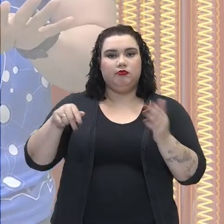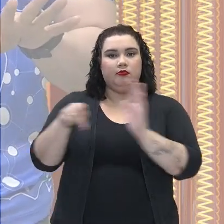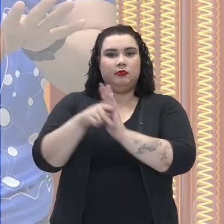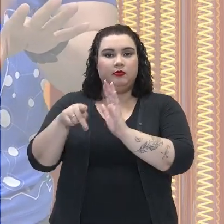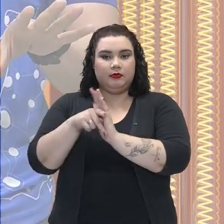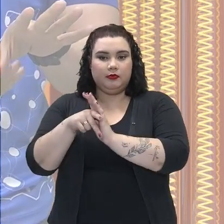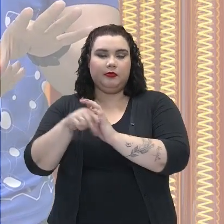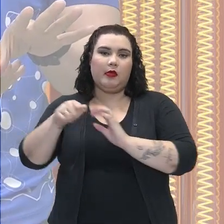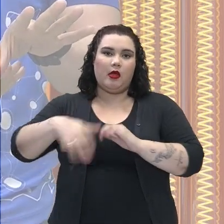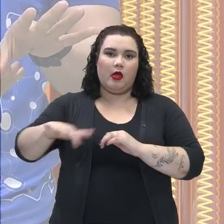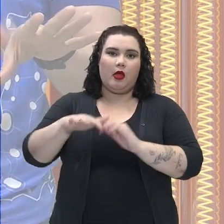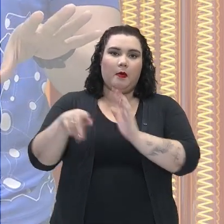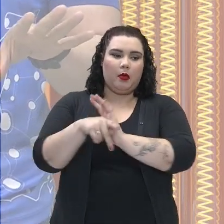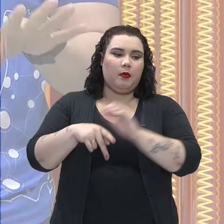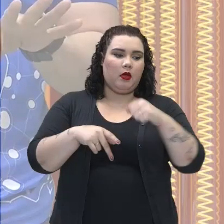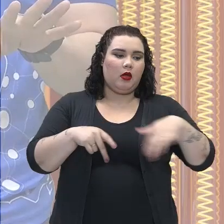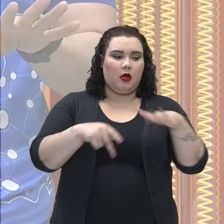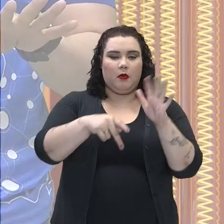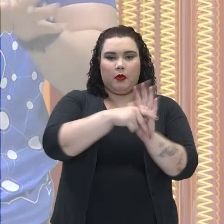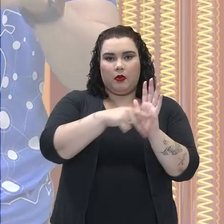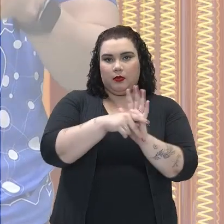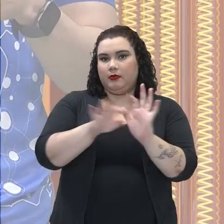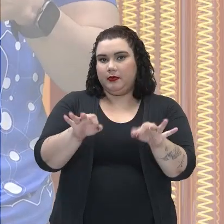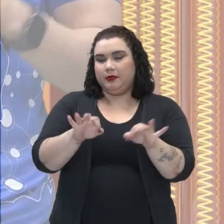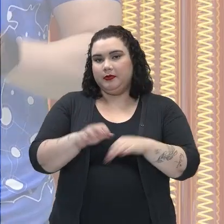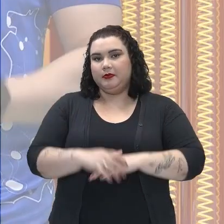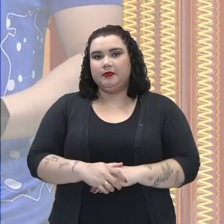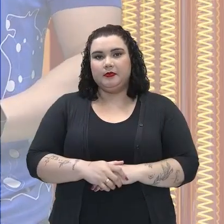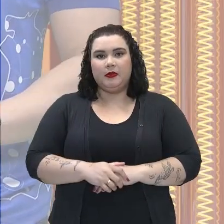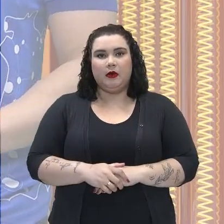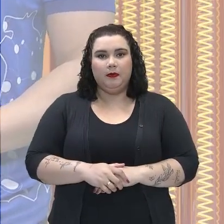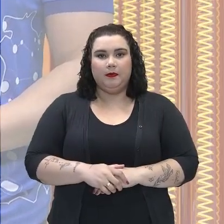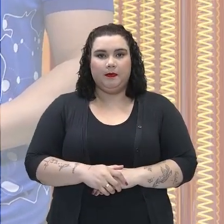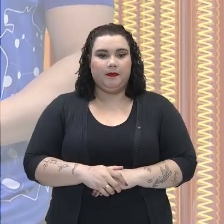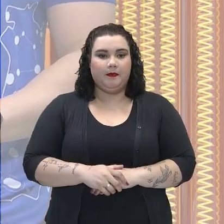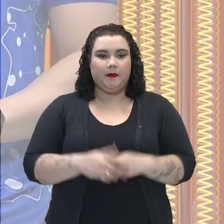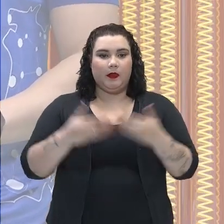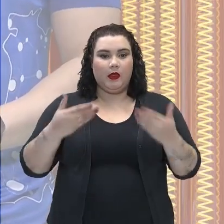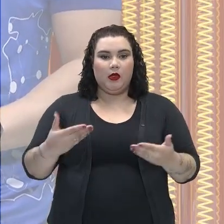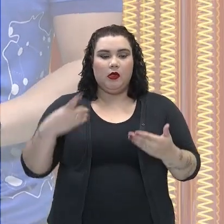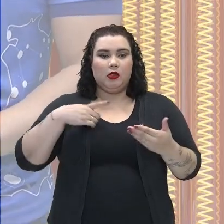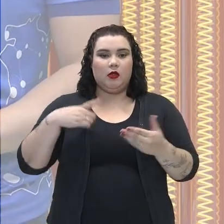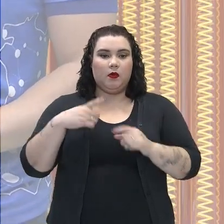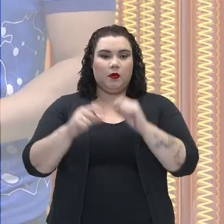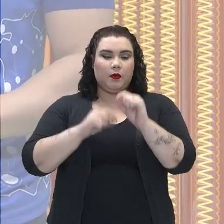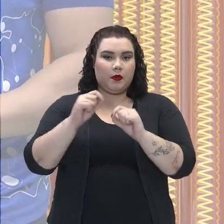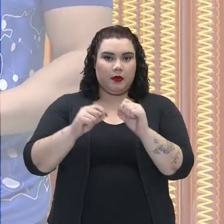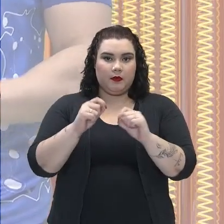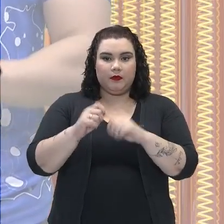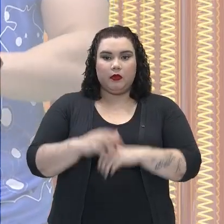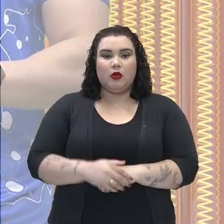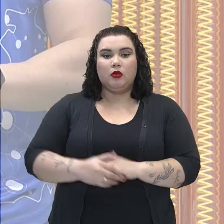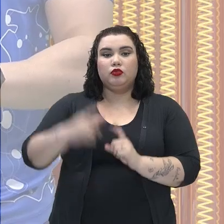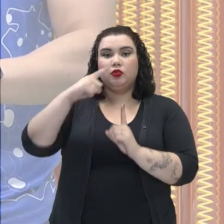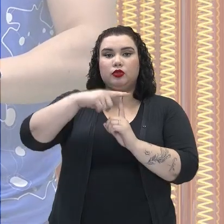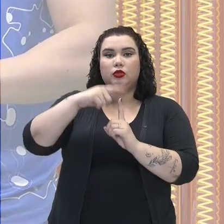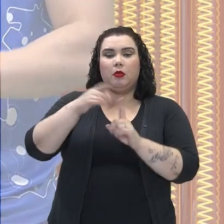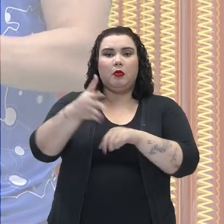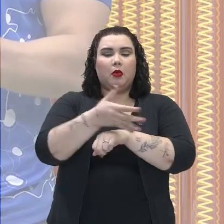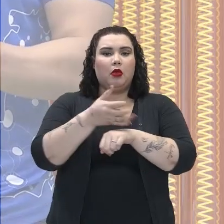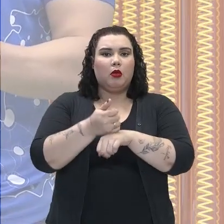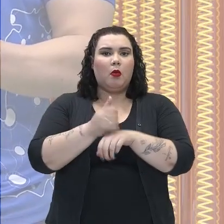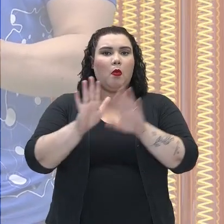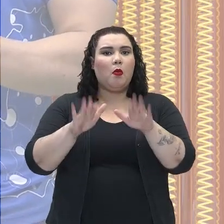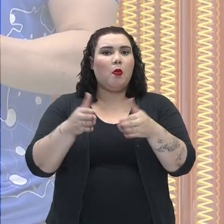Espanha e de colonização portuguesa mandava para Portugal. Tudo bem? Dando continuidade, a gente vai verificar que o tipo de